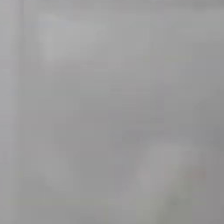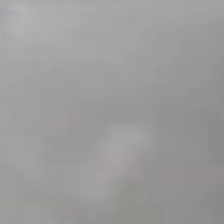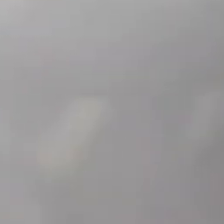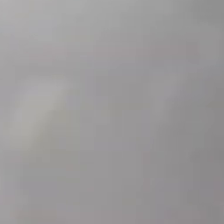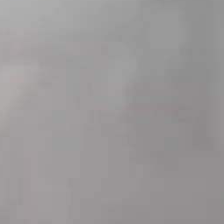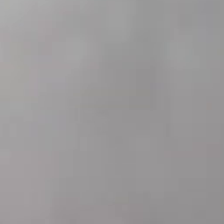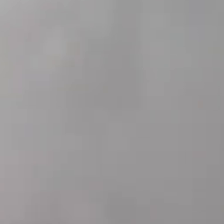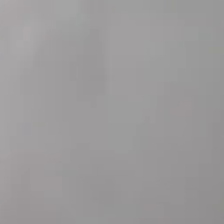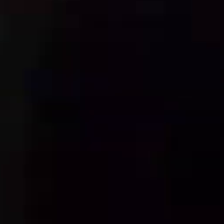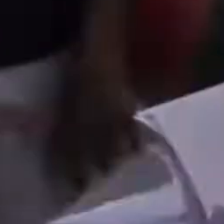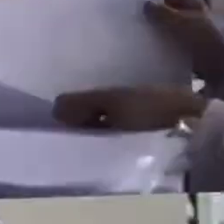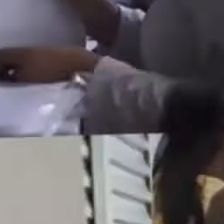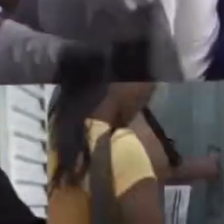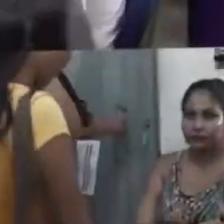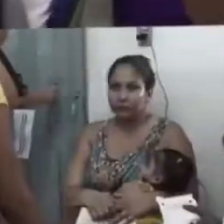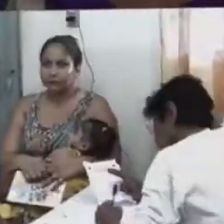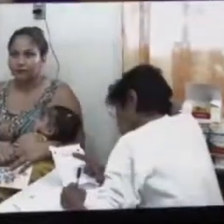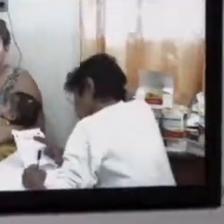Música